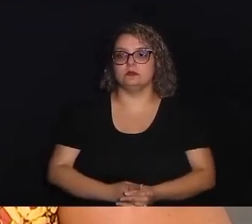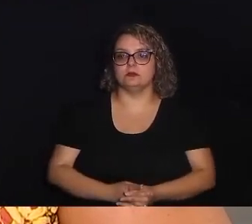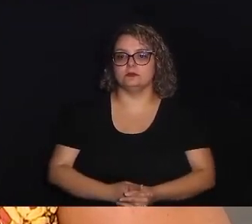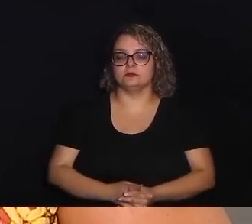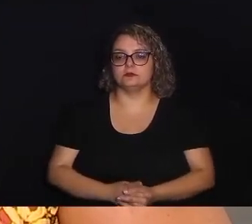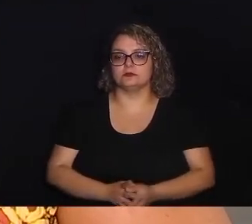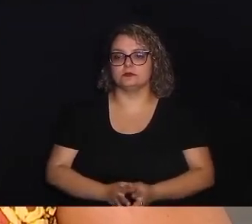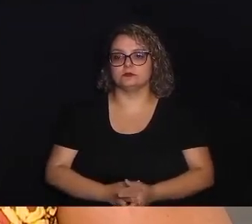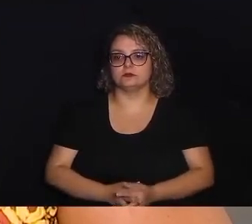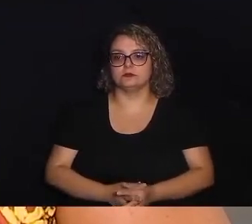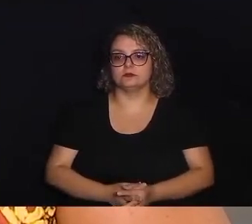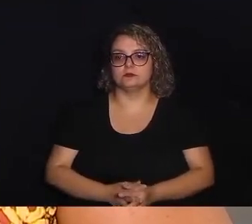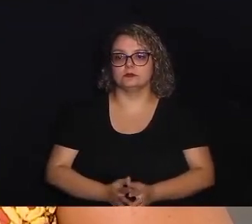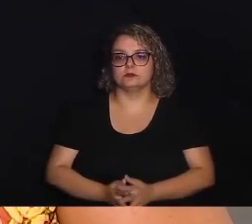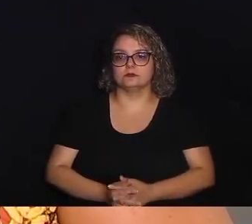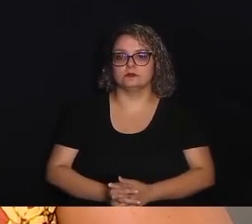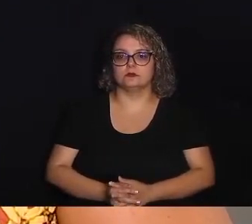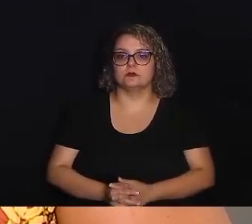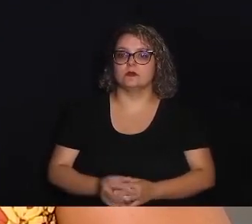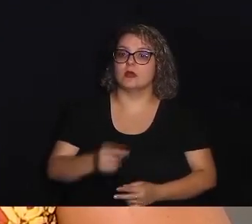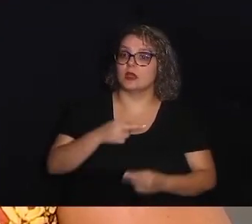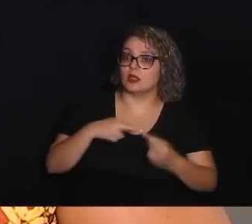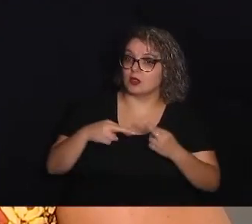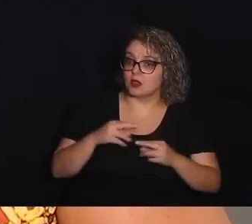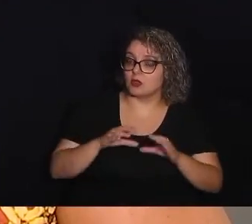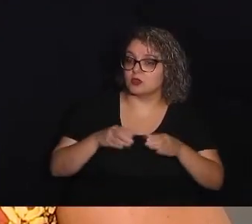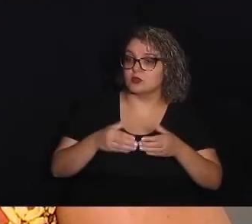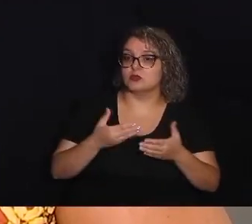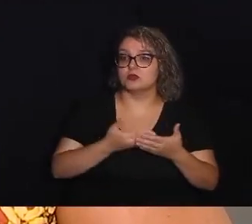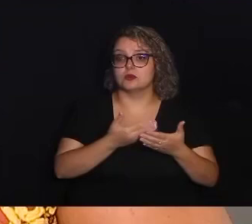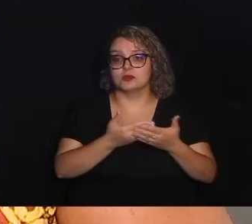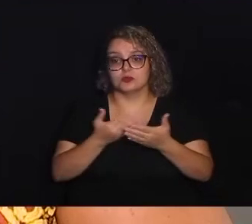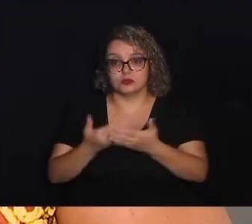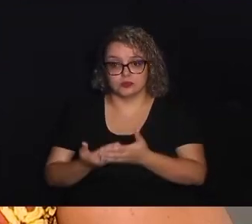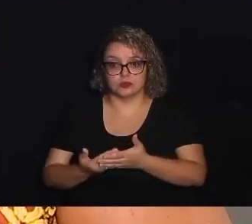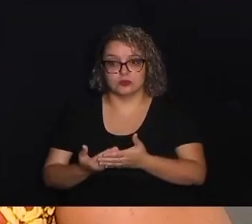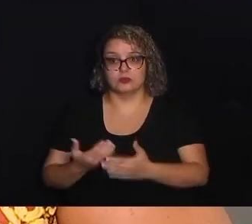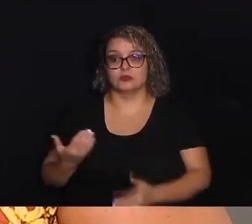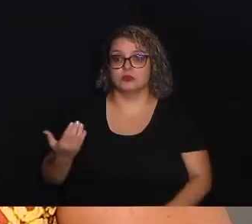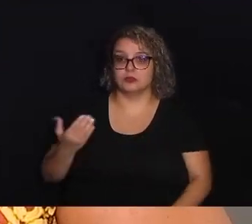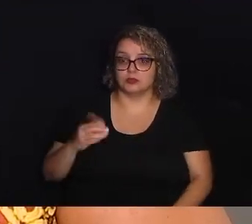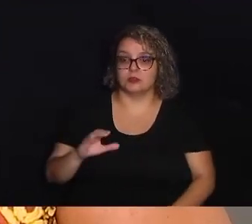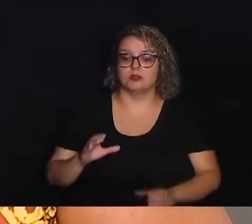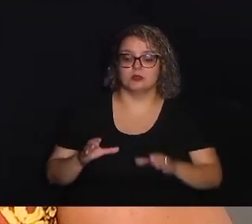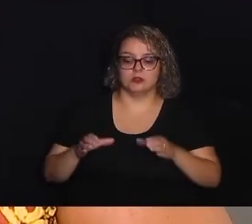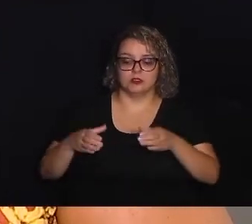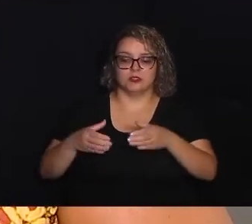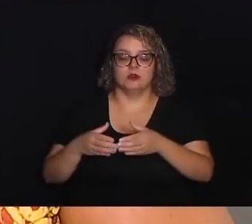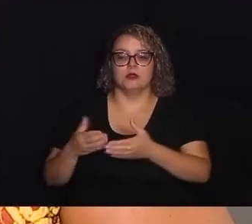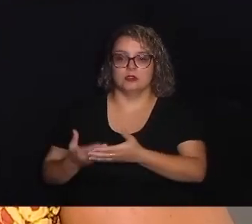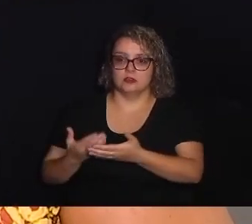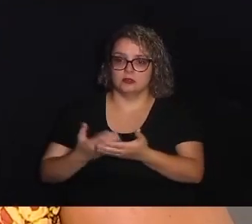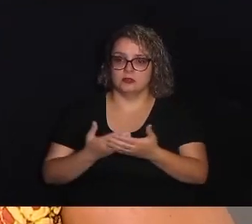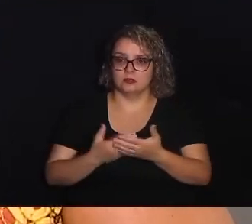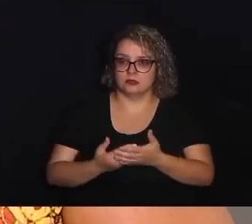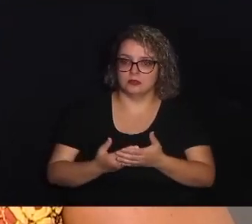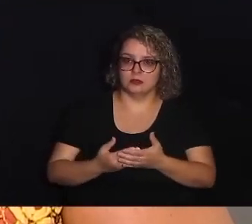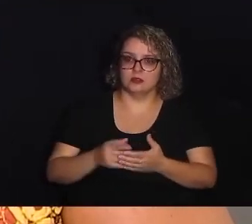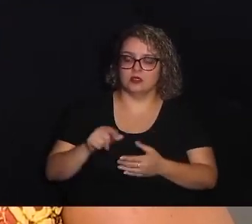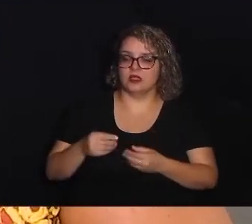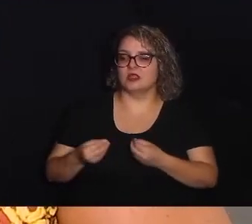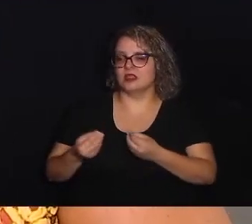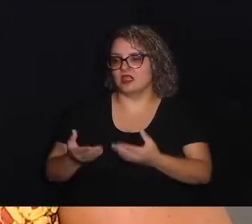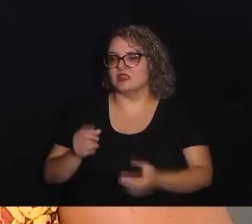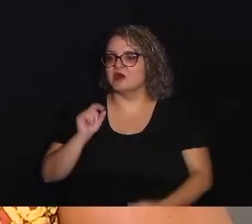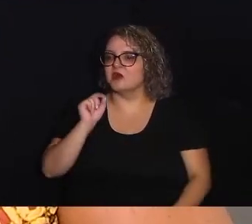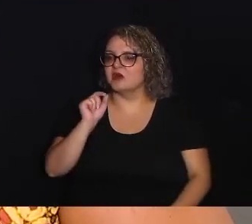2024 né que se refere a grupos de estudos lançamento de grupos de